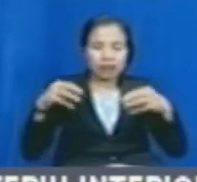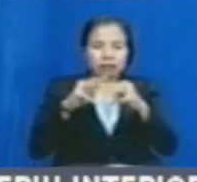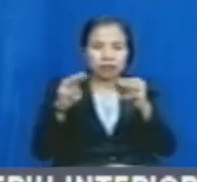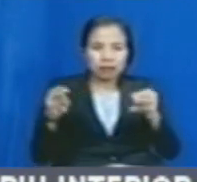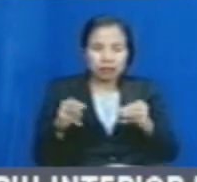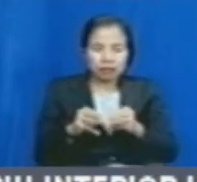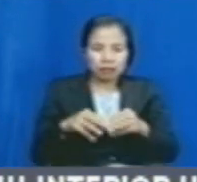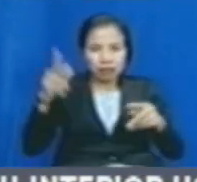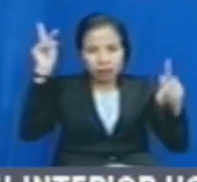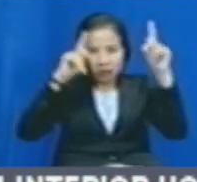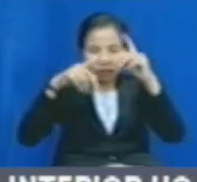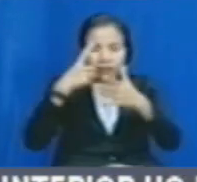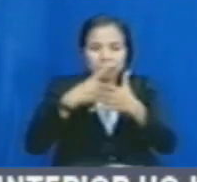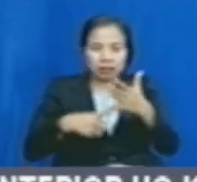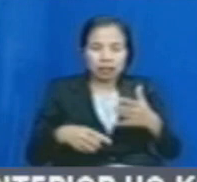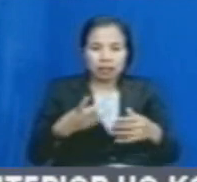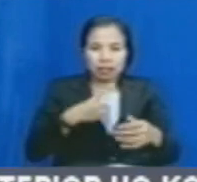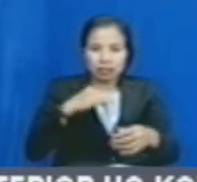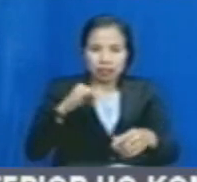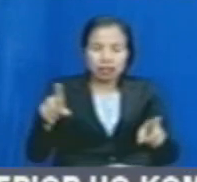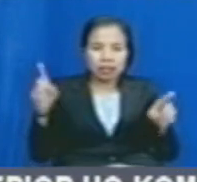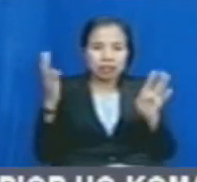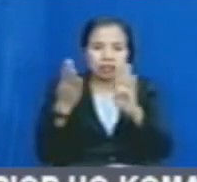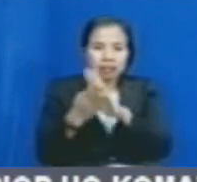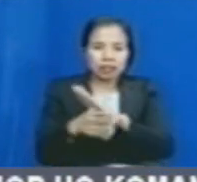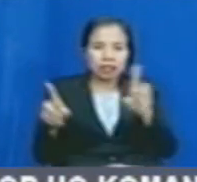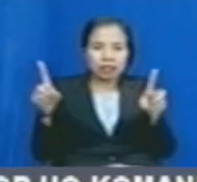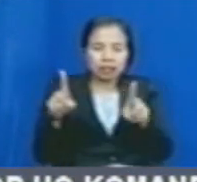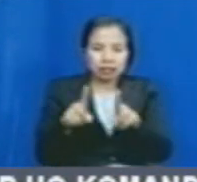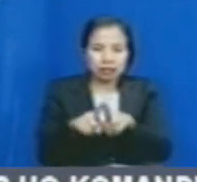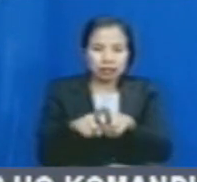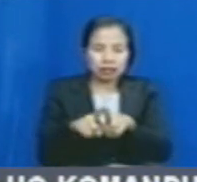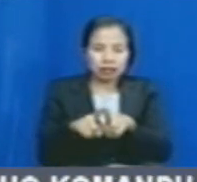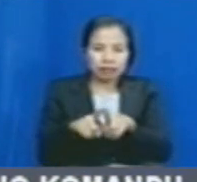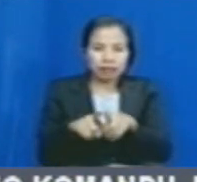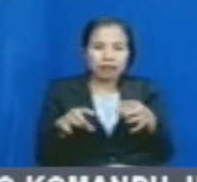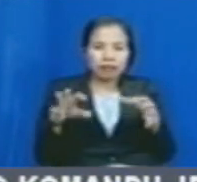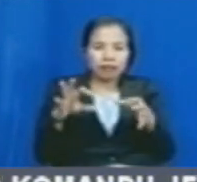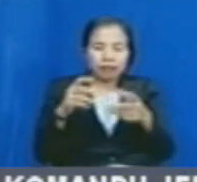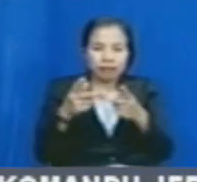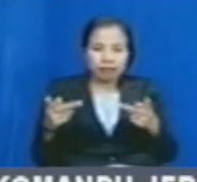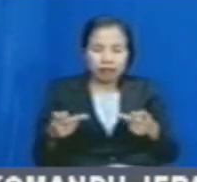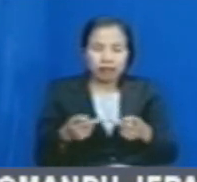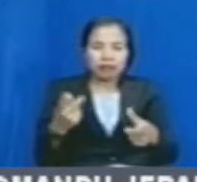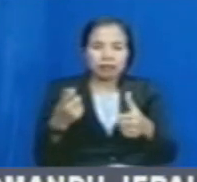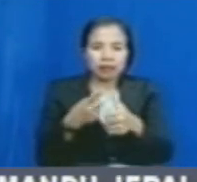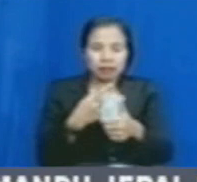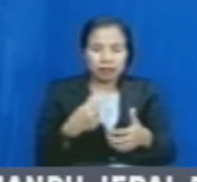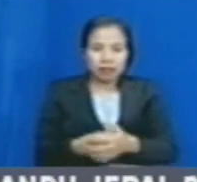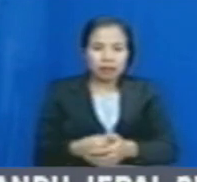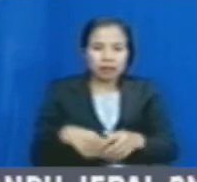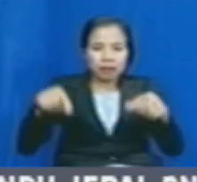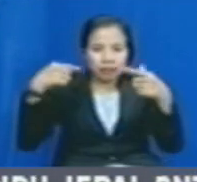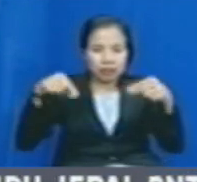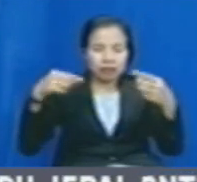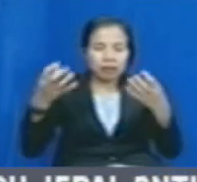problema saída de Baibang, né? Dili, Hanesan, Sai, Hanesan, fato em primeiro, né, que sai moço barak, nem